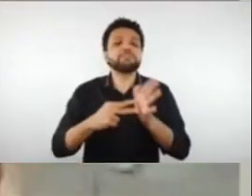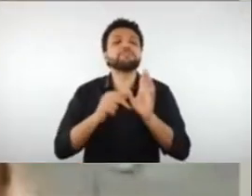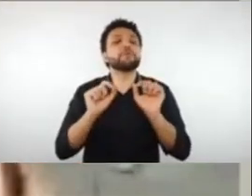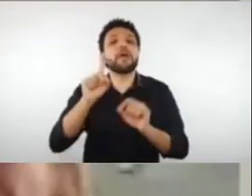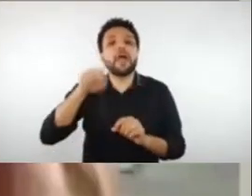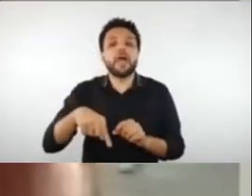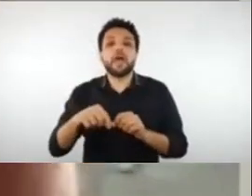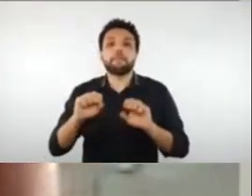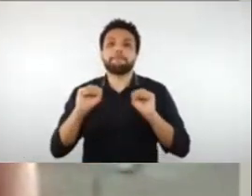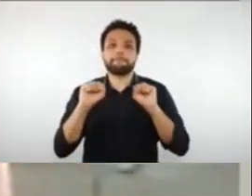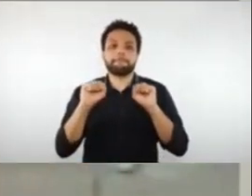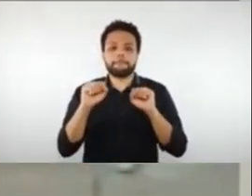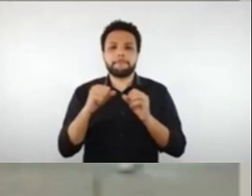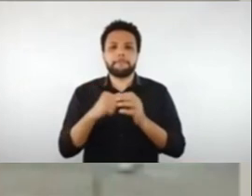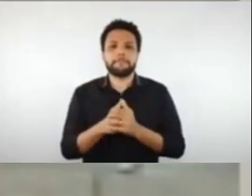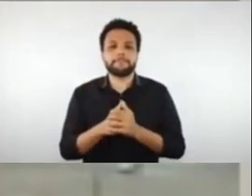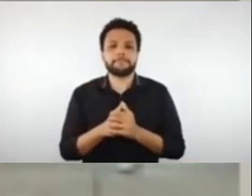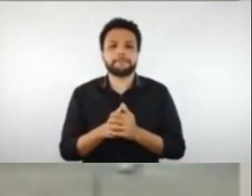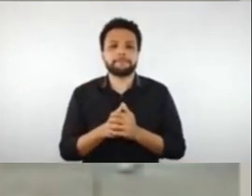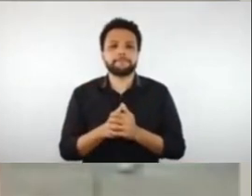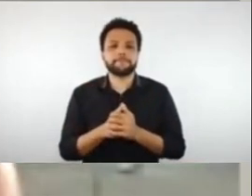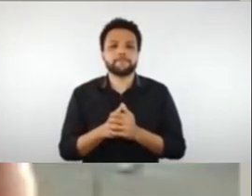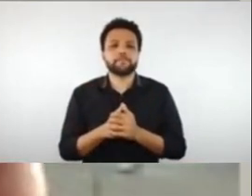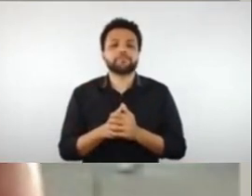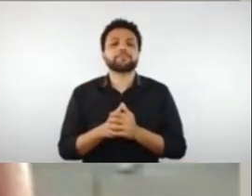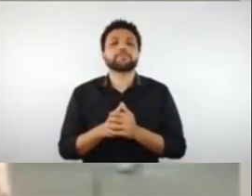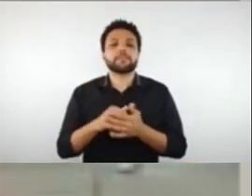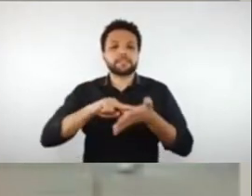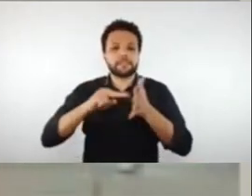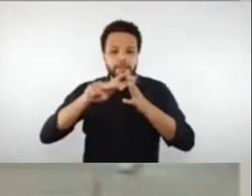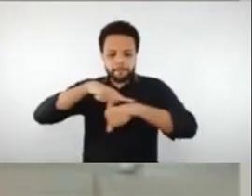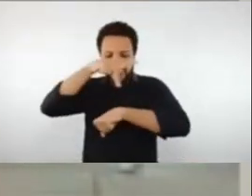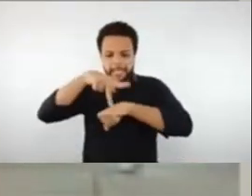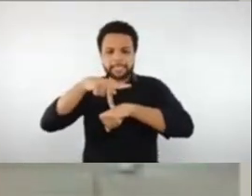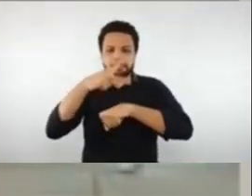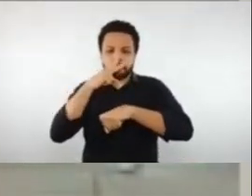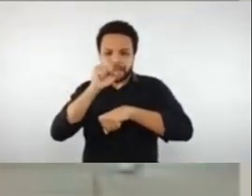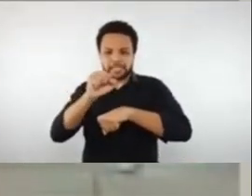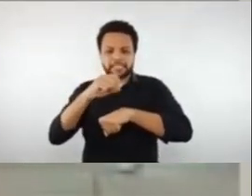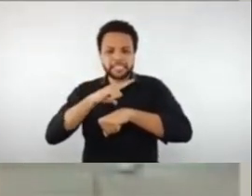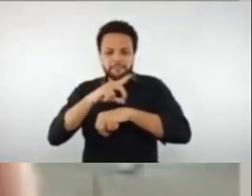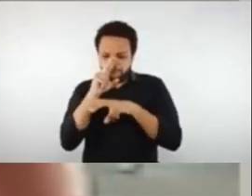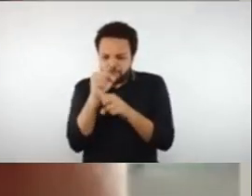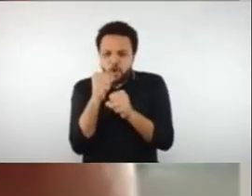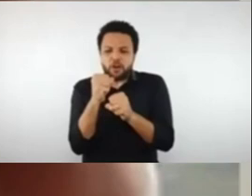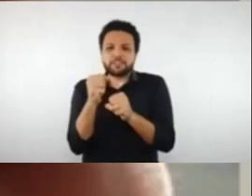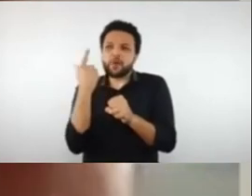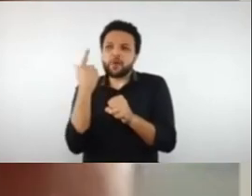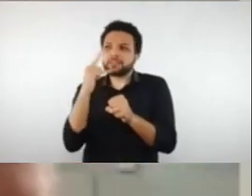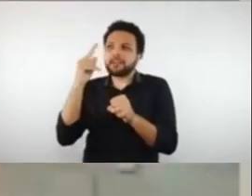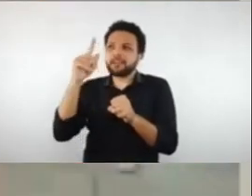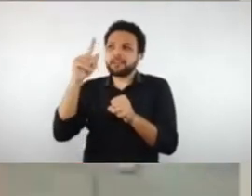de atrair outras nações para conseguir o que querem, em contraste com a utilização de